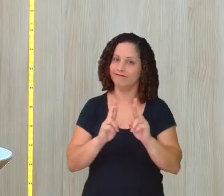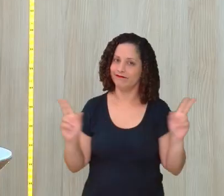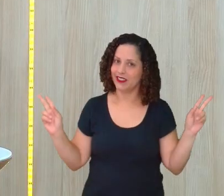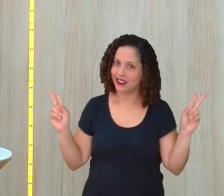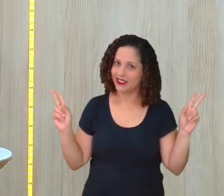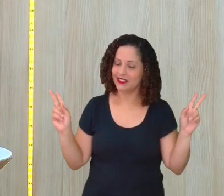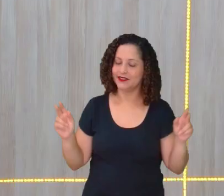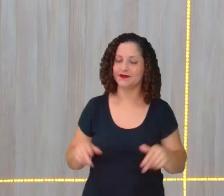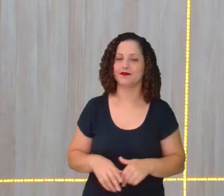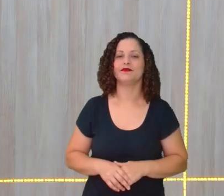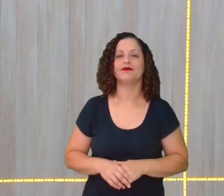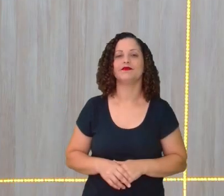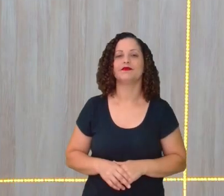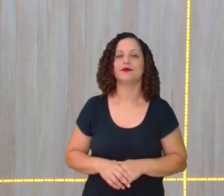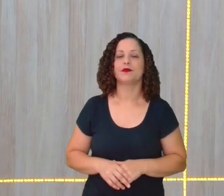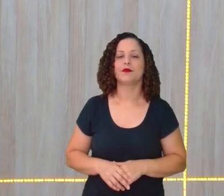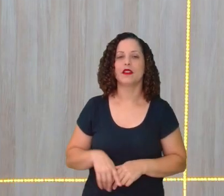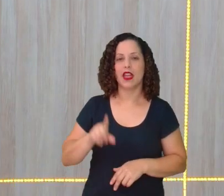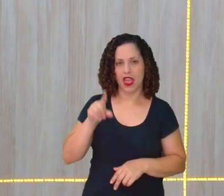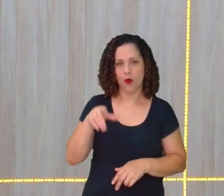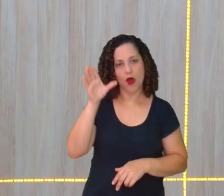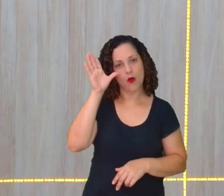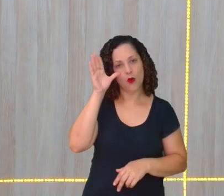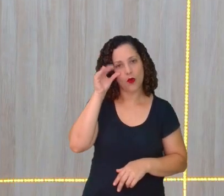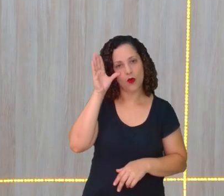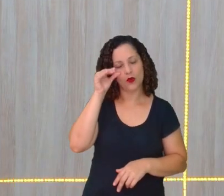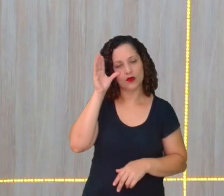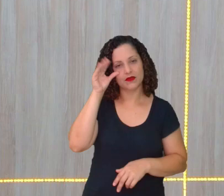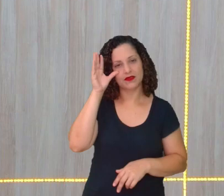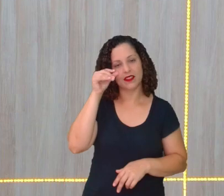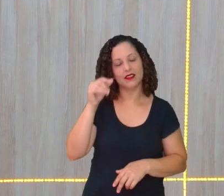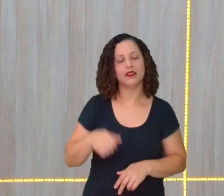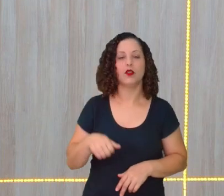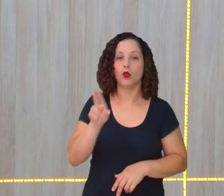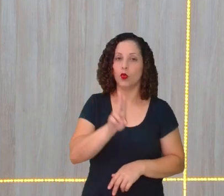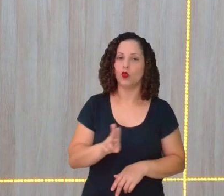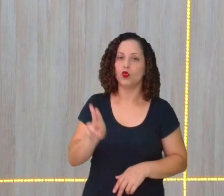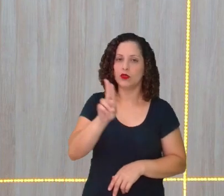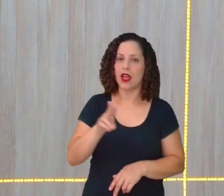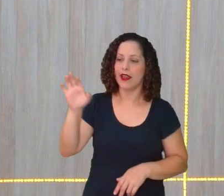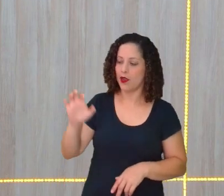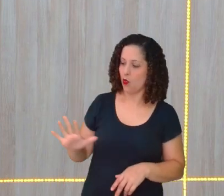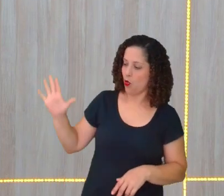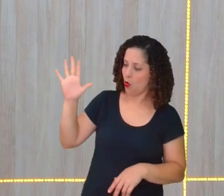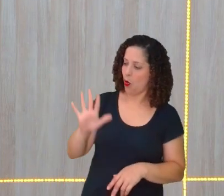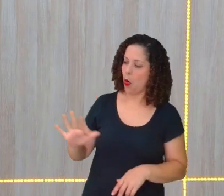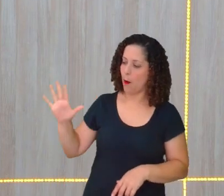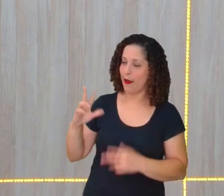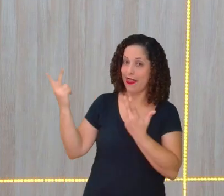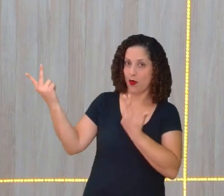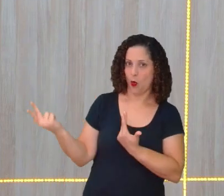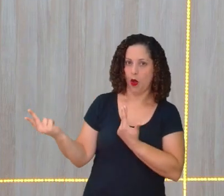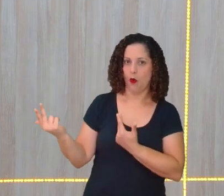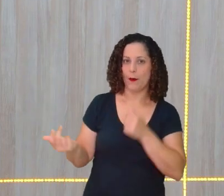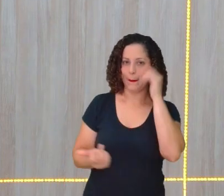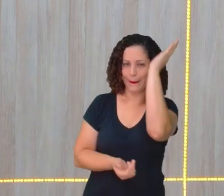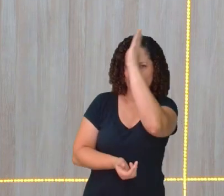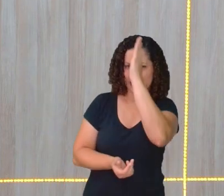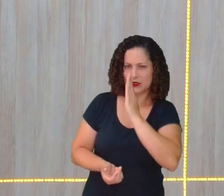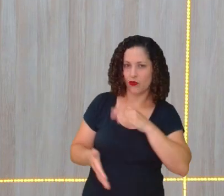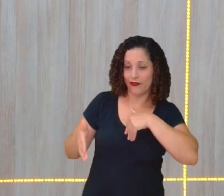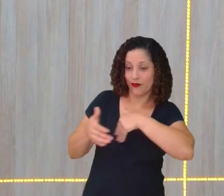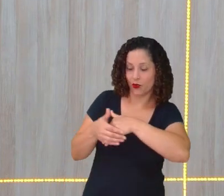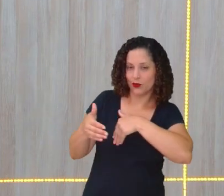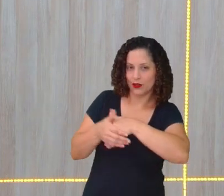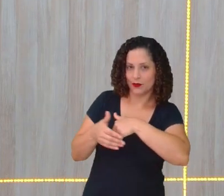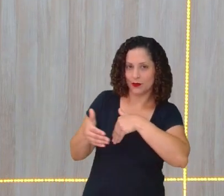Exatamente. Então, é uma curiosidade. Então, se eu usar futebol lá na Europa, é o mesmo futebol do Brasil. Tá bem, minha